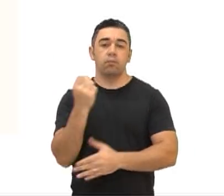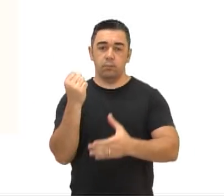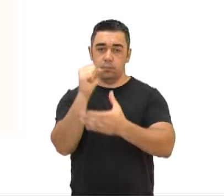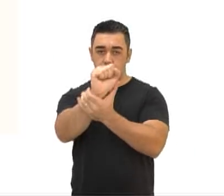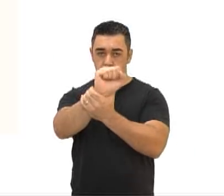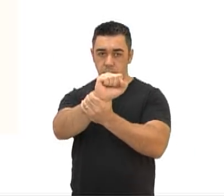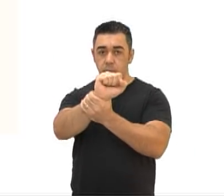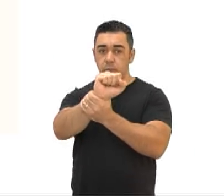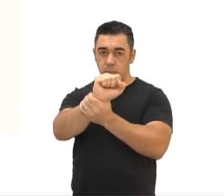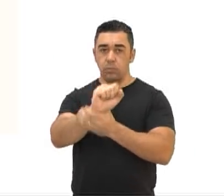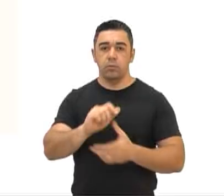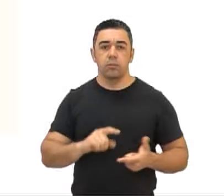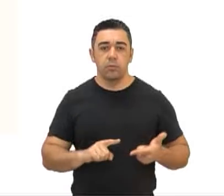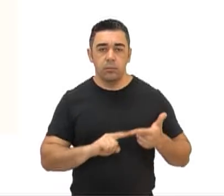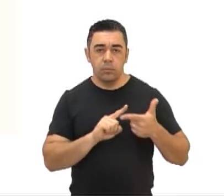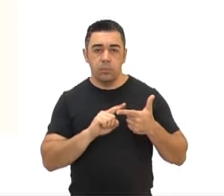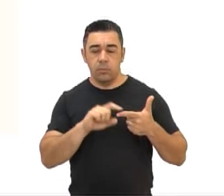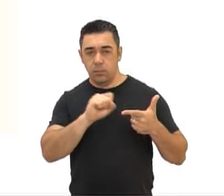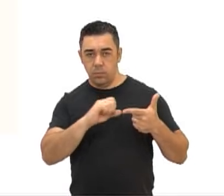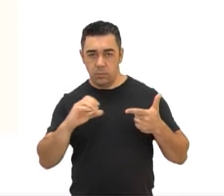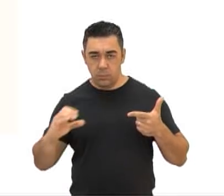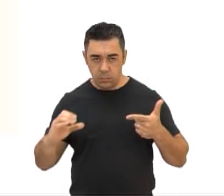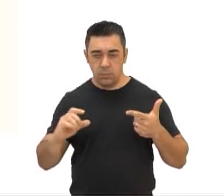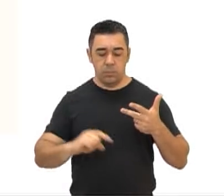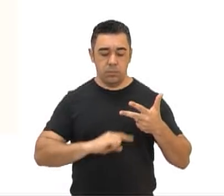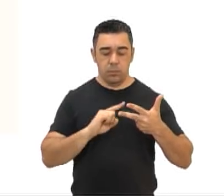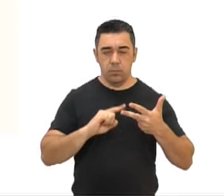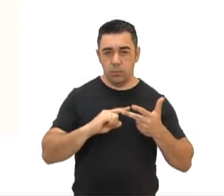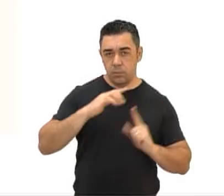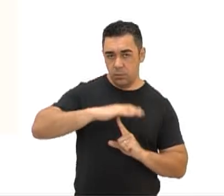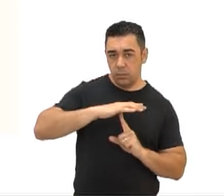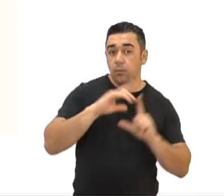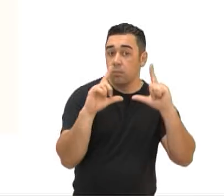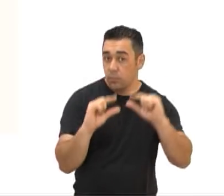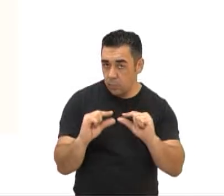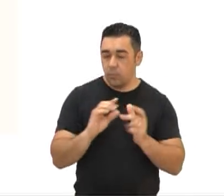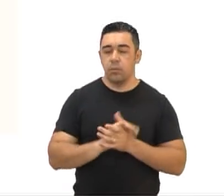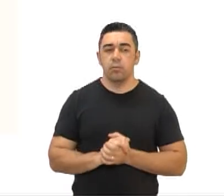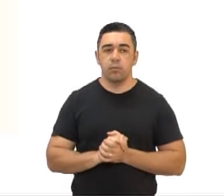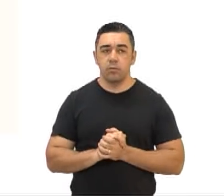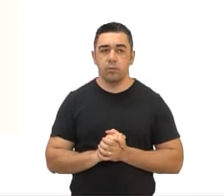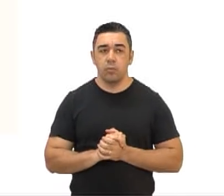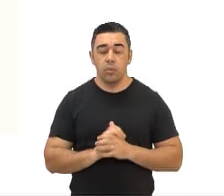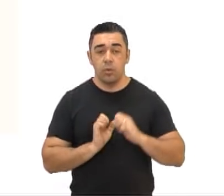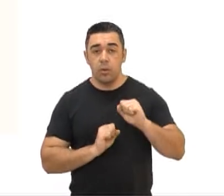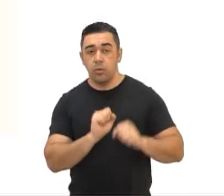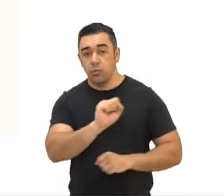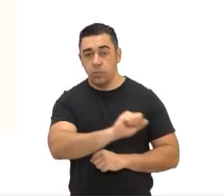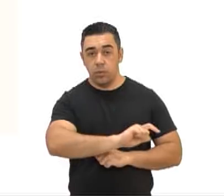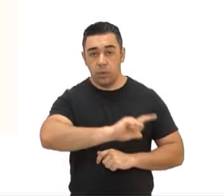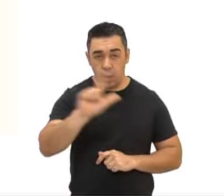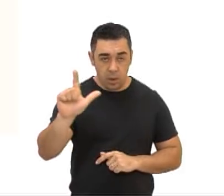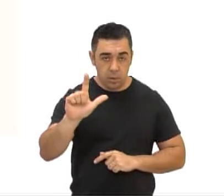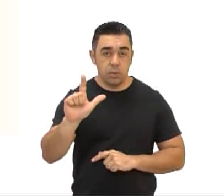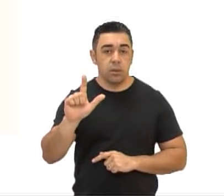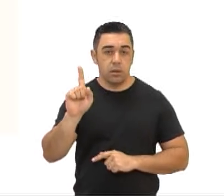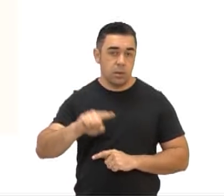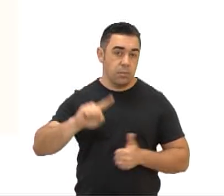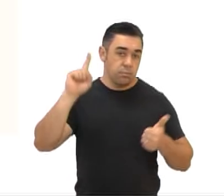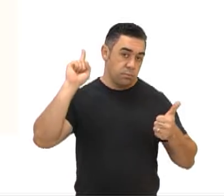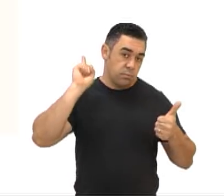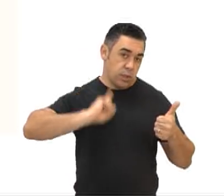quilombolas, depois em Santa Catarina e Paraná em menor quantidade. Na região sudeste, o que eu vou ter ali? Eu vou ter em